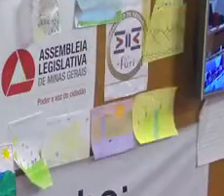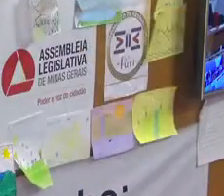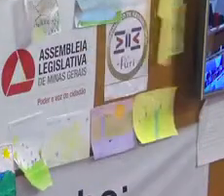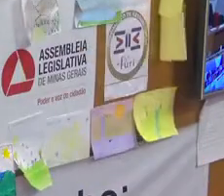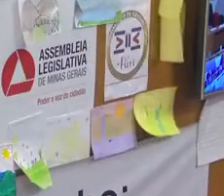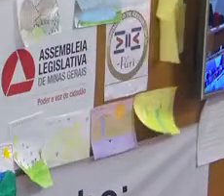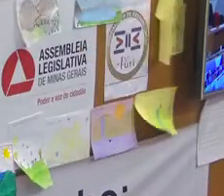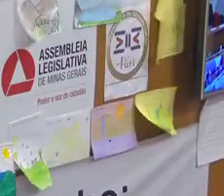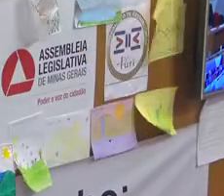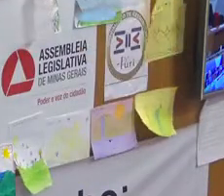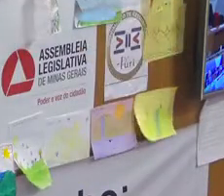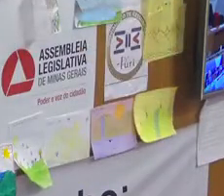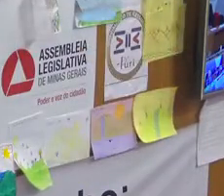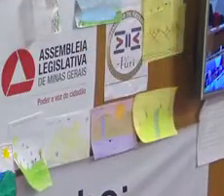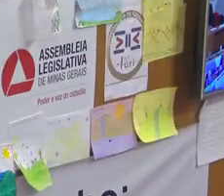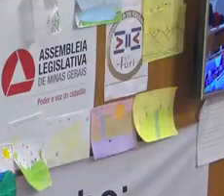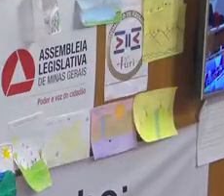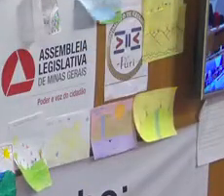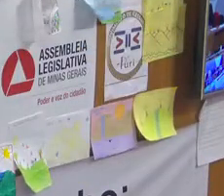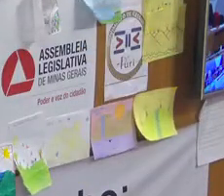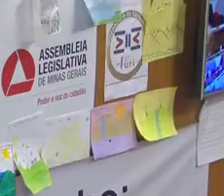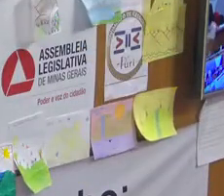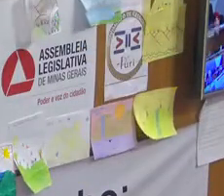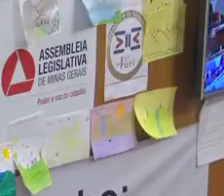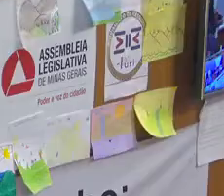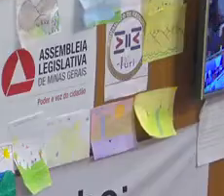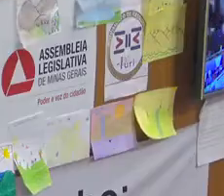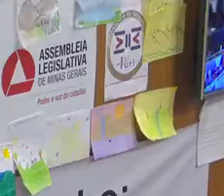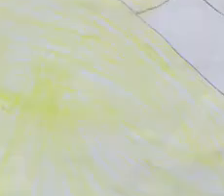E aí E aí